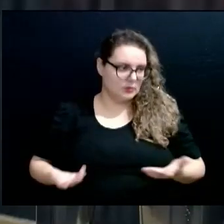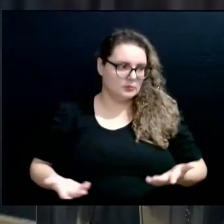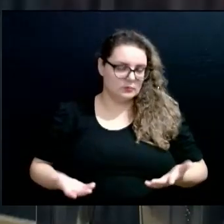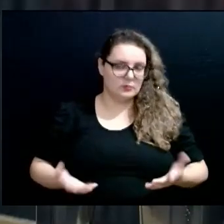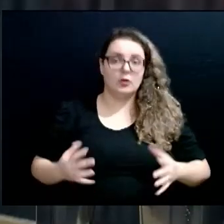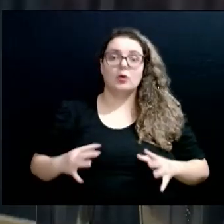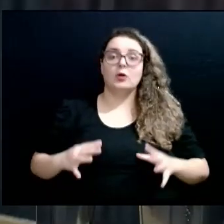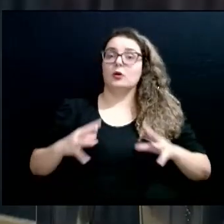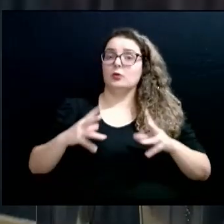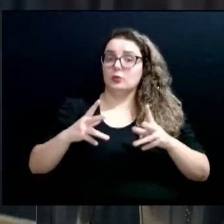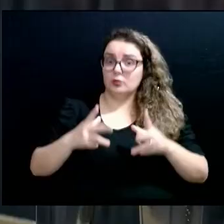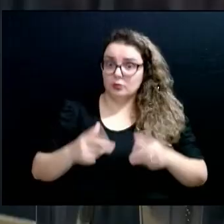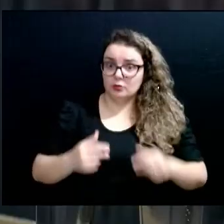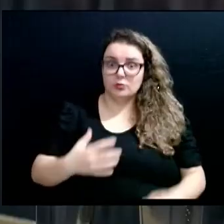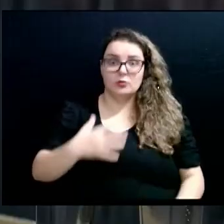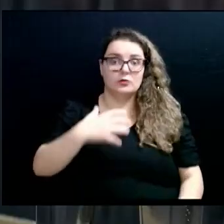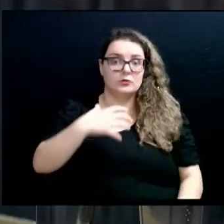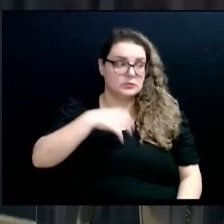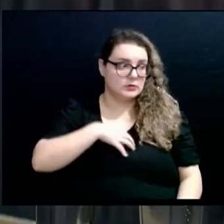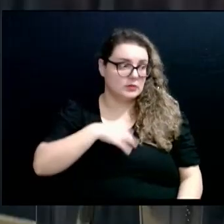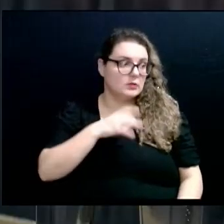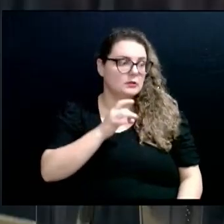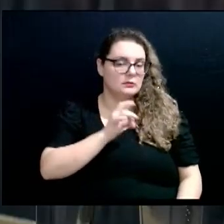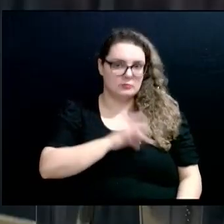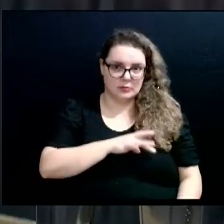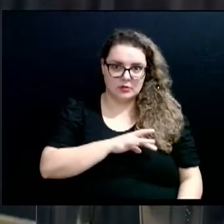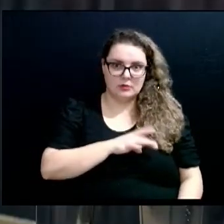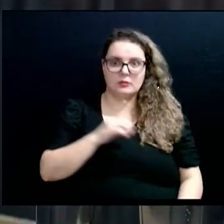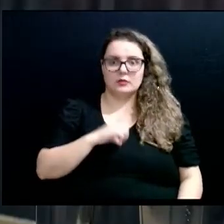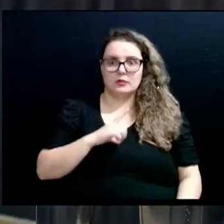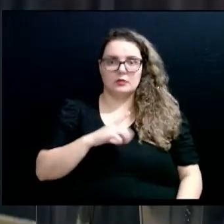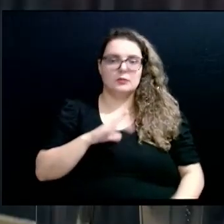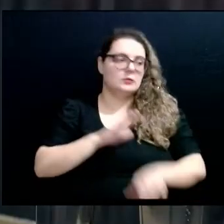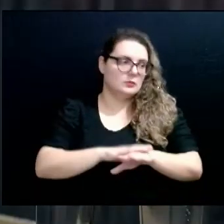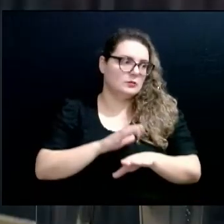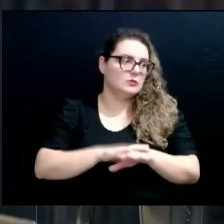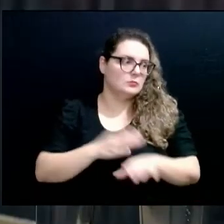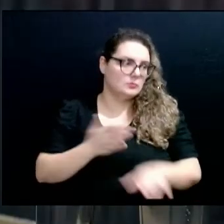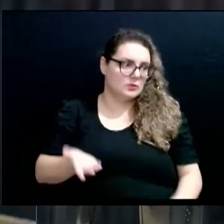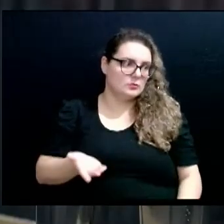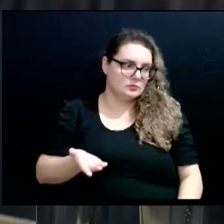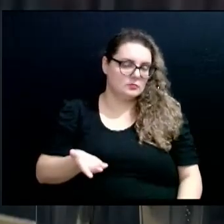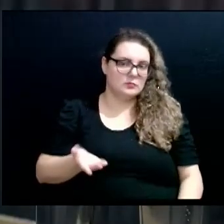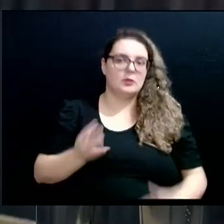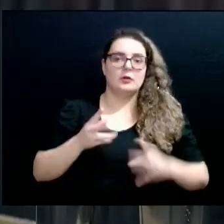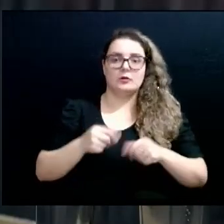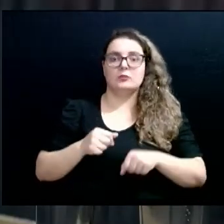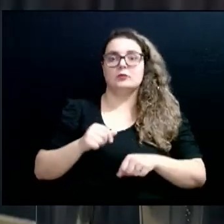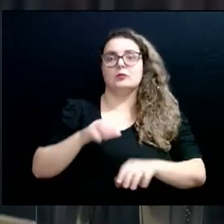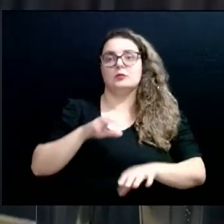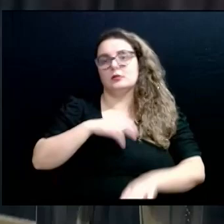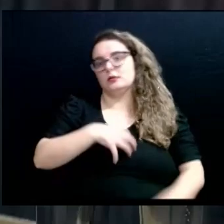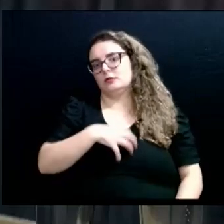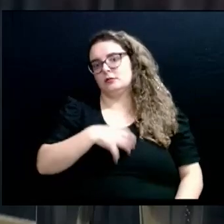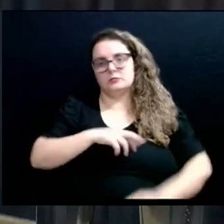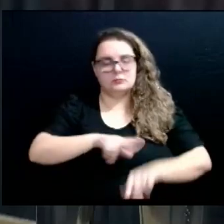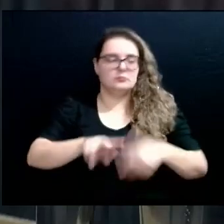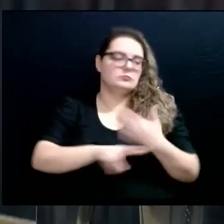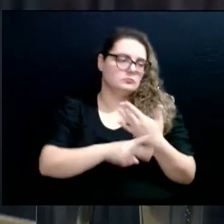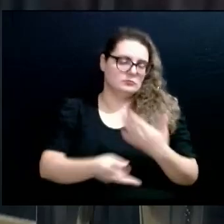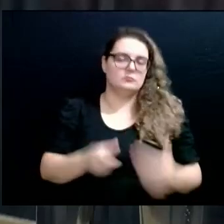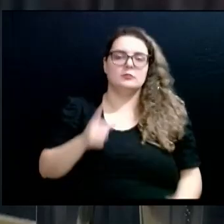sente medo e ele tem uma função, né? Todas as emoções têm uma função, elas existem por um